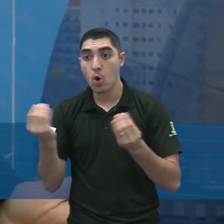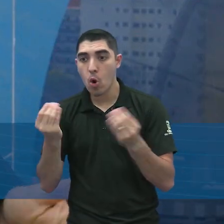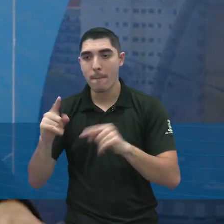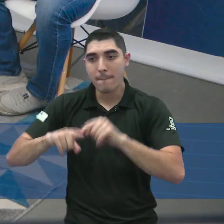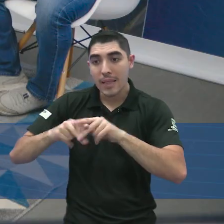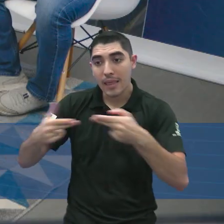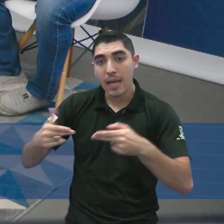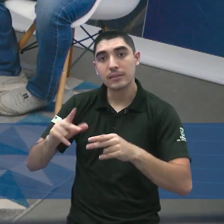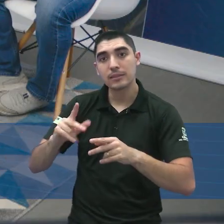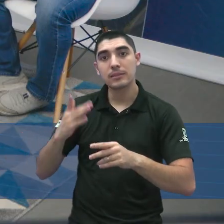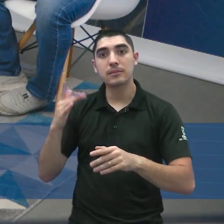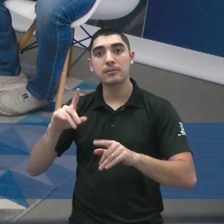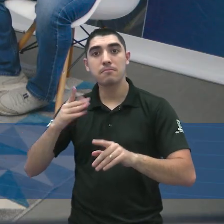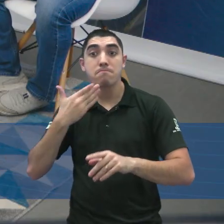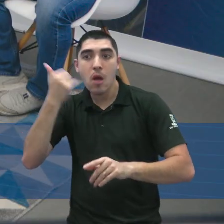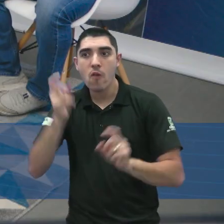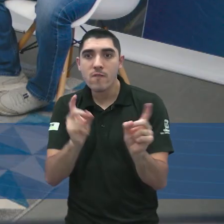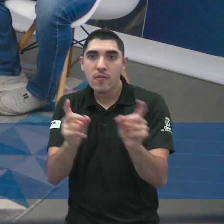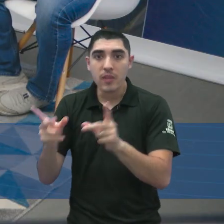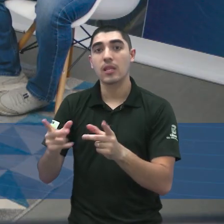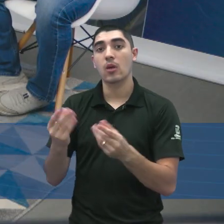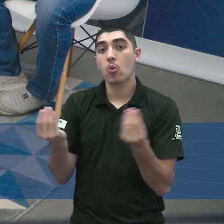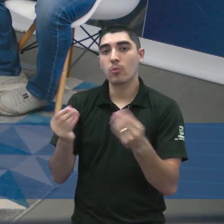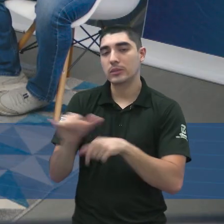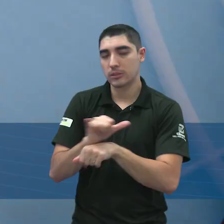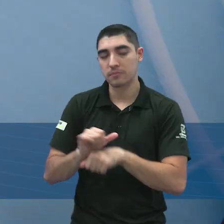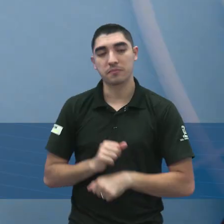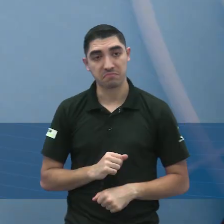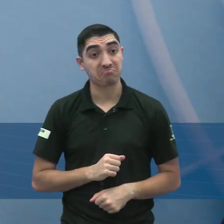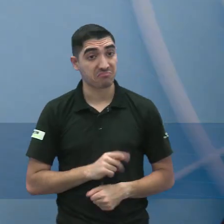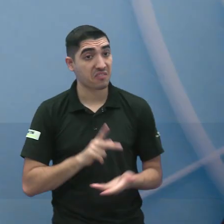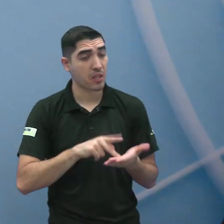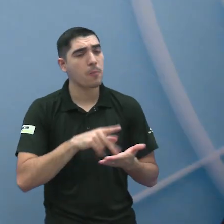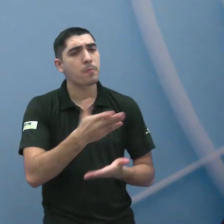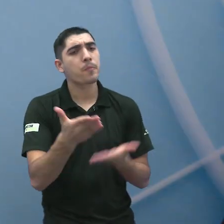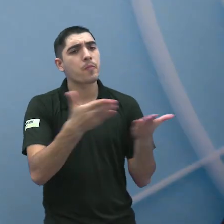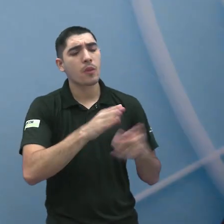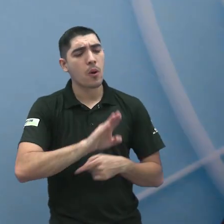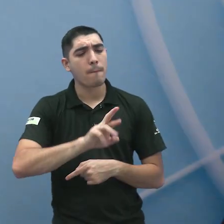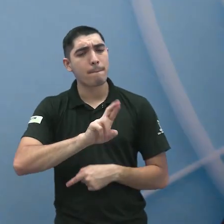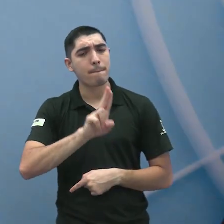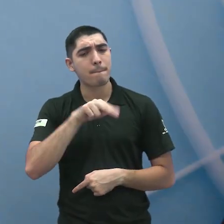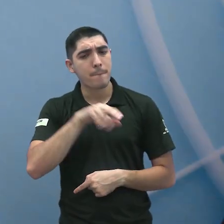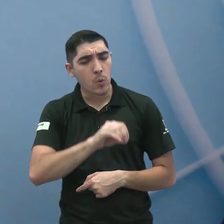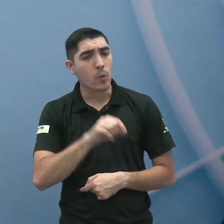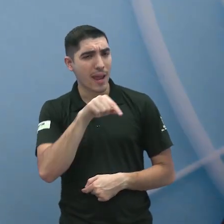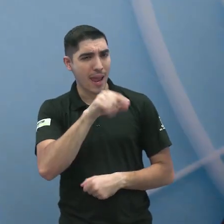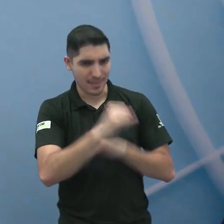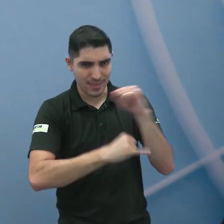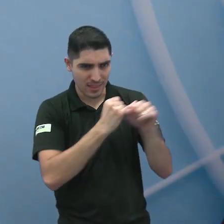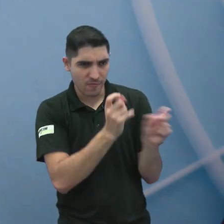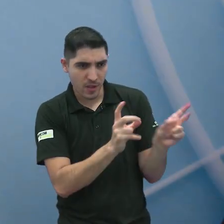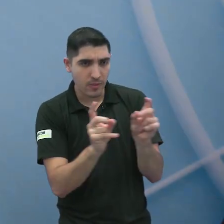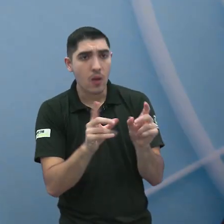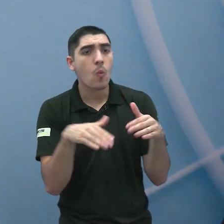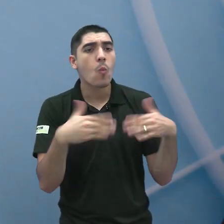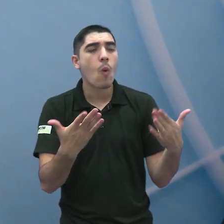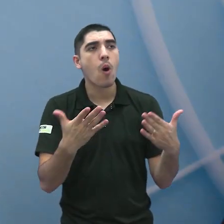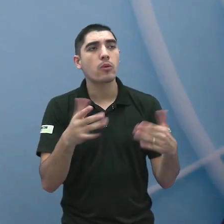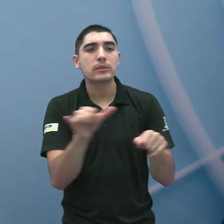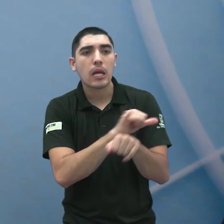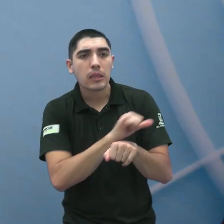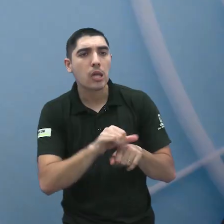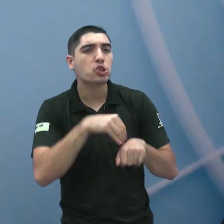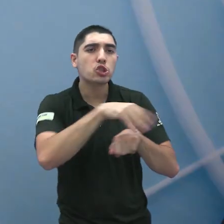preços. Ô Bruno, quais são as vantagens, né, das vendas online para quem está